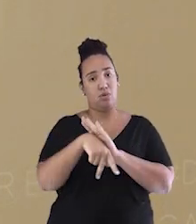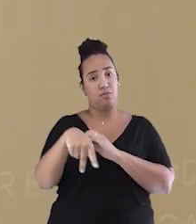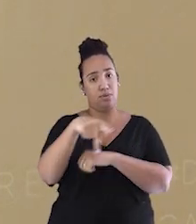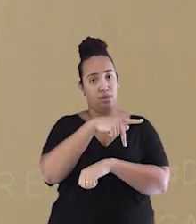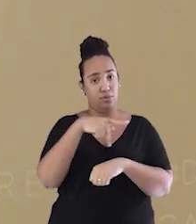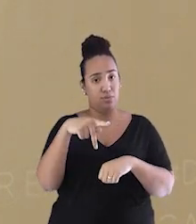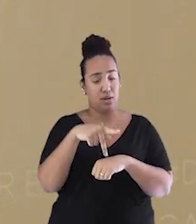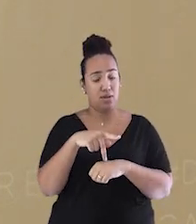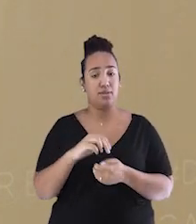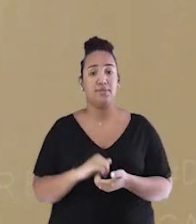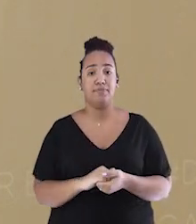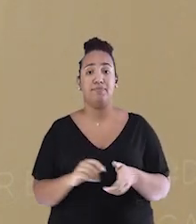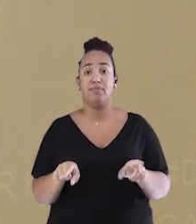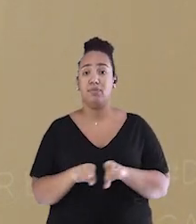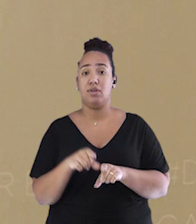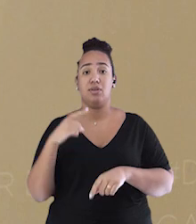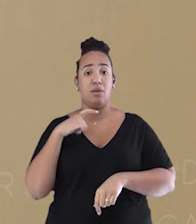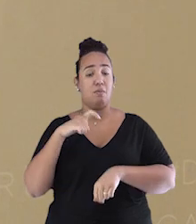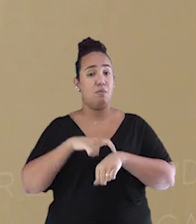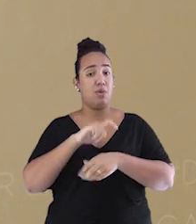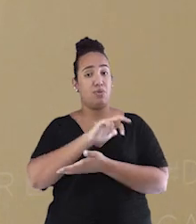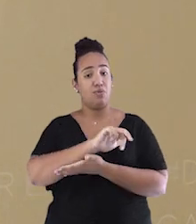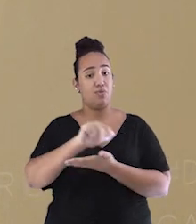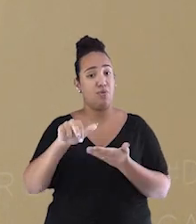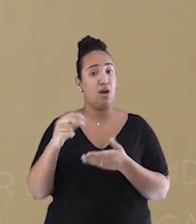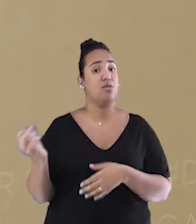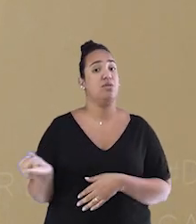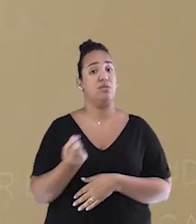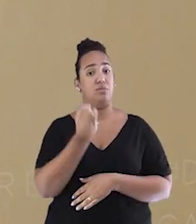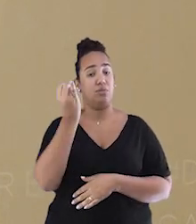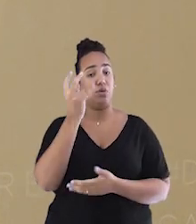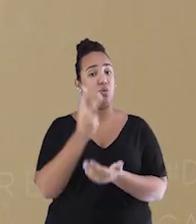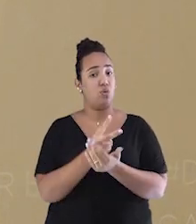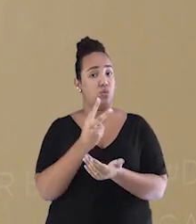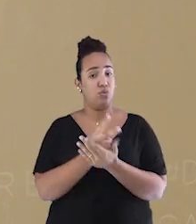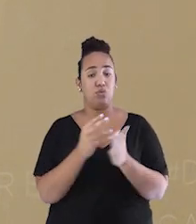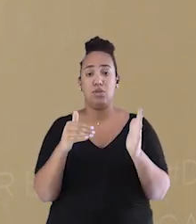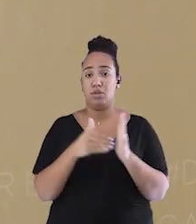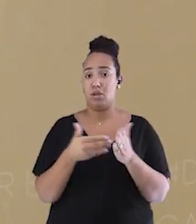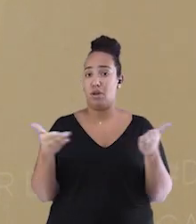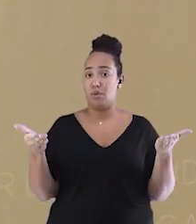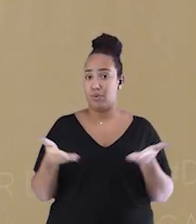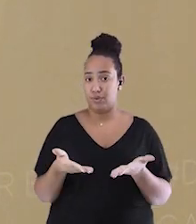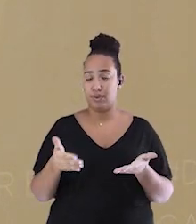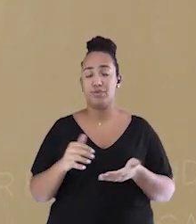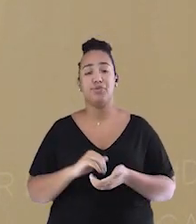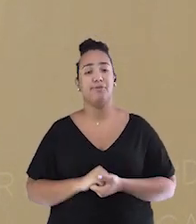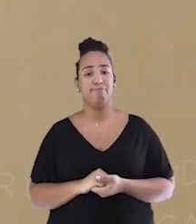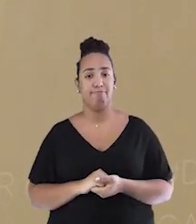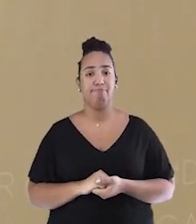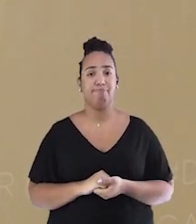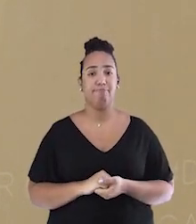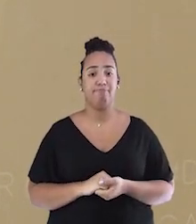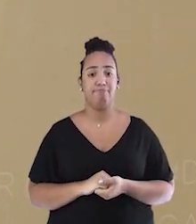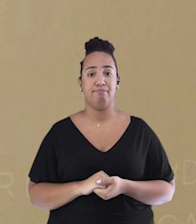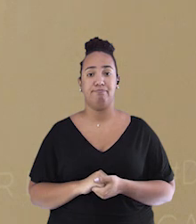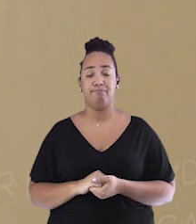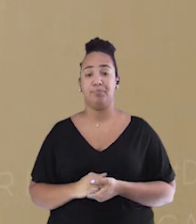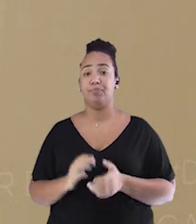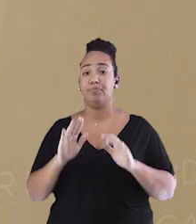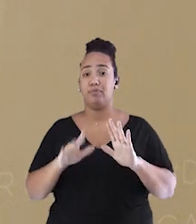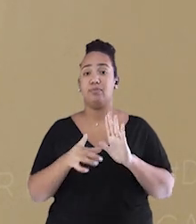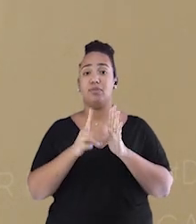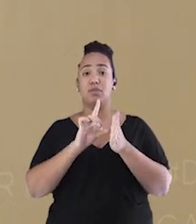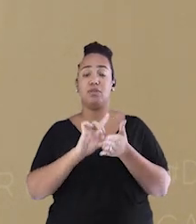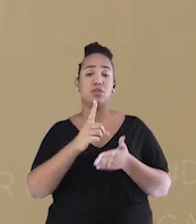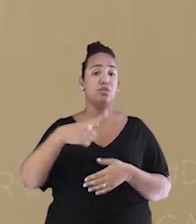vários momentos ela foi importante e continua sendo até hoje, como vimos na abertura da aula. Antes,